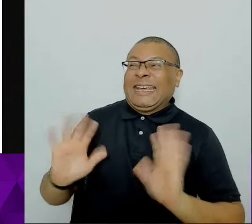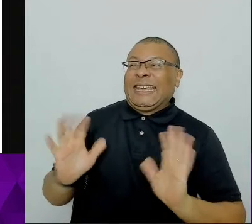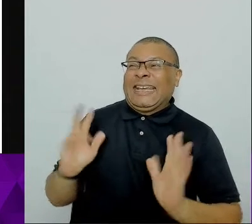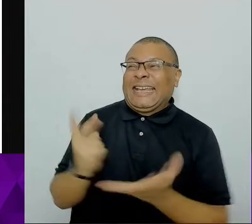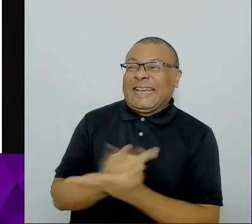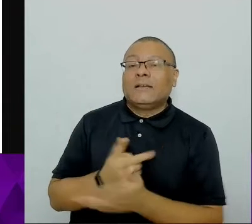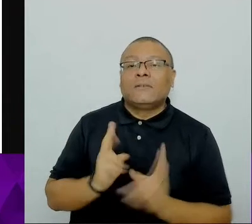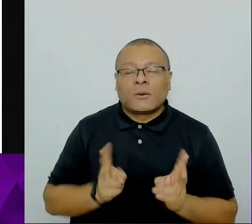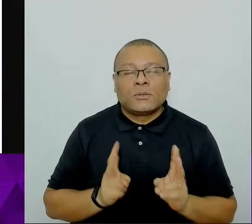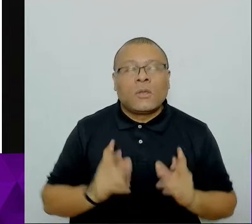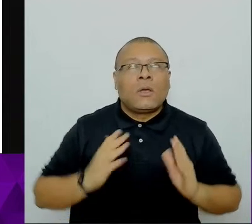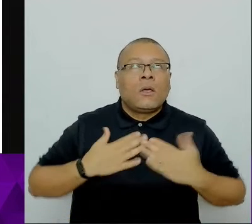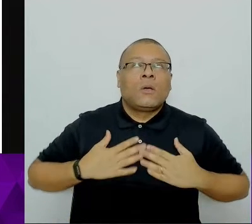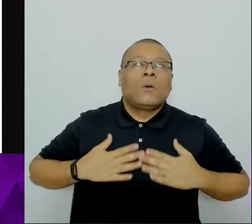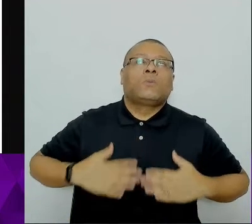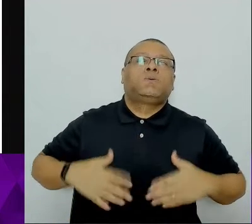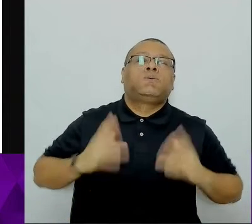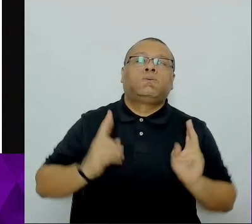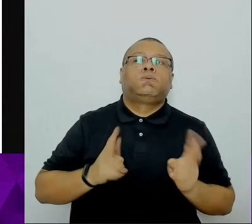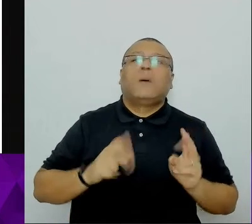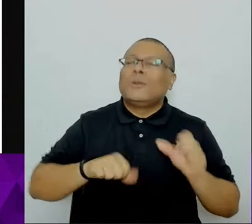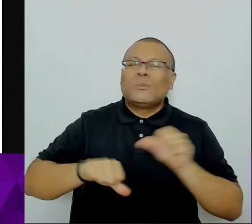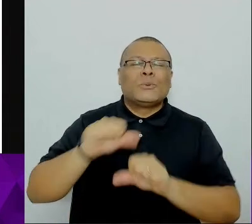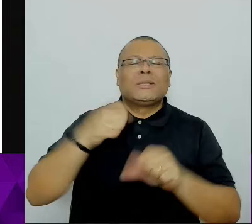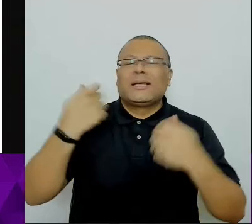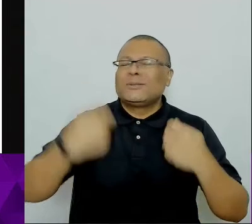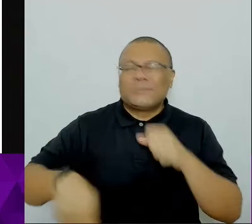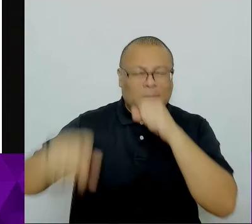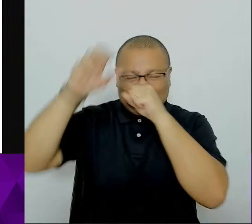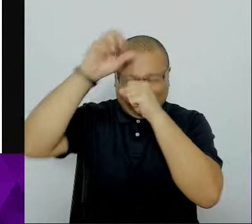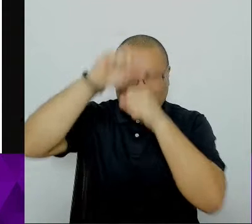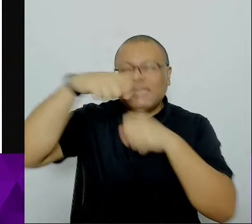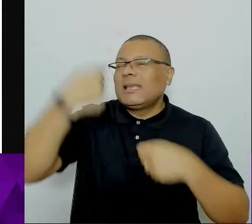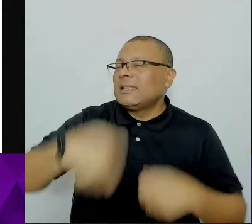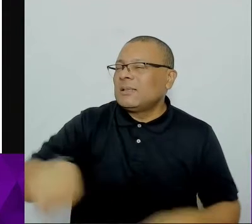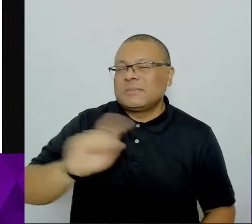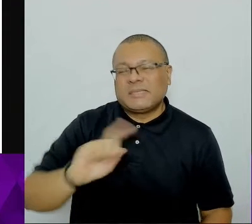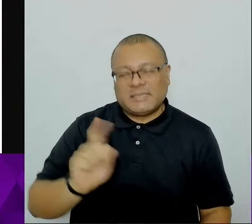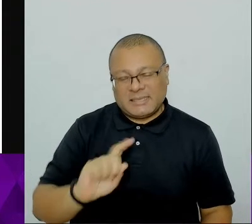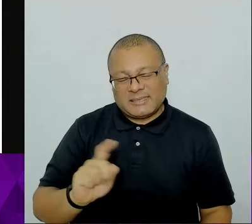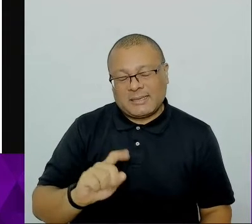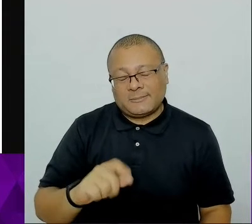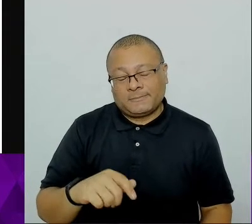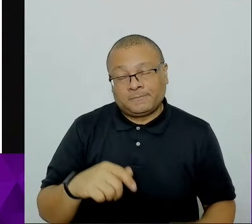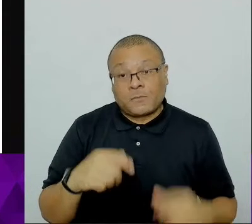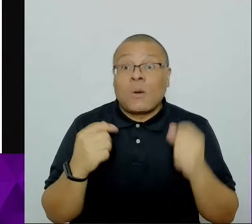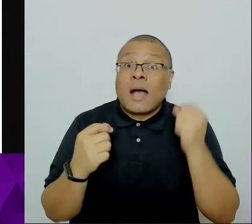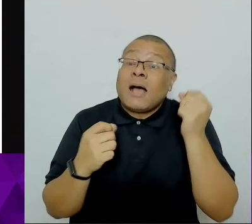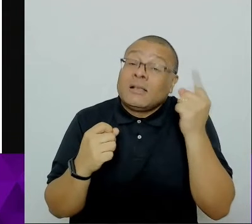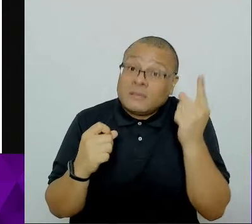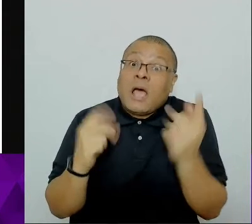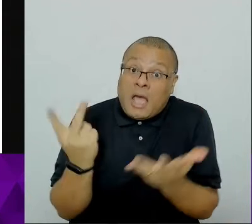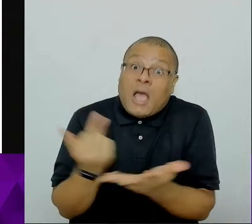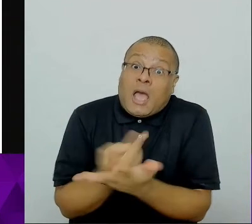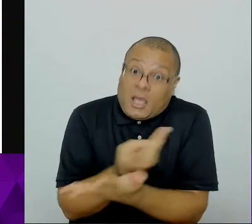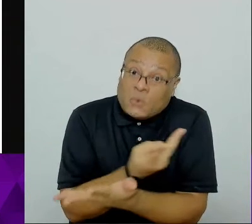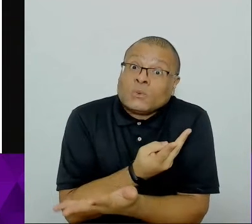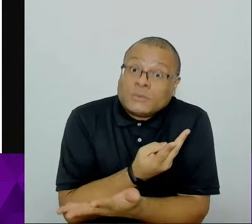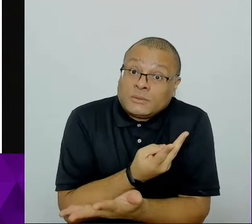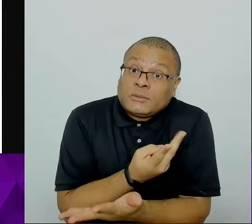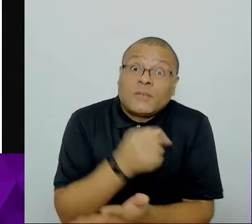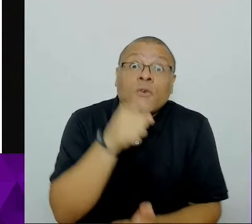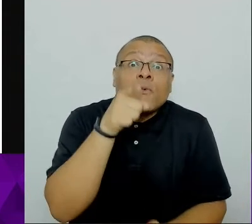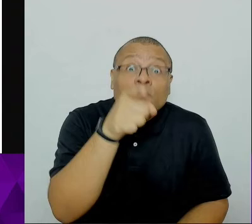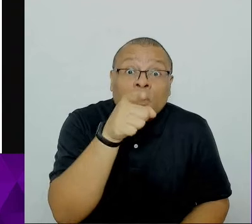continuar confortável, né? Você não vai ter que mudar, você não vai ter que aprender, você não vai ter que se mexer, né? Então isso acontece muito e essa capacidade de